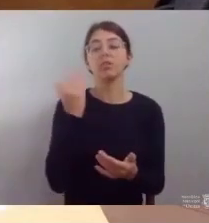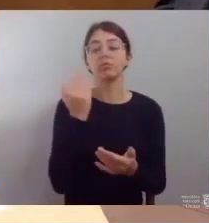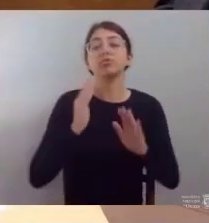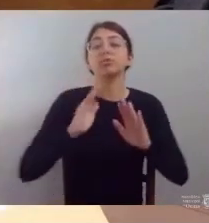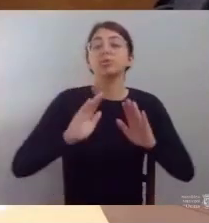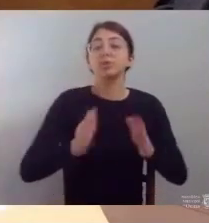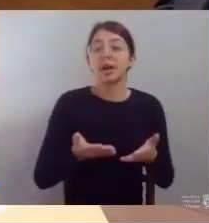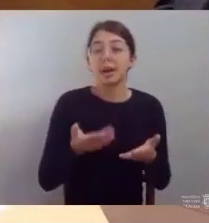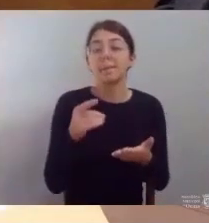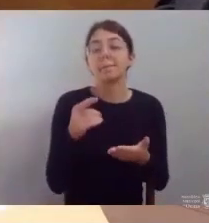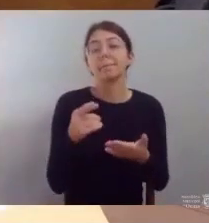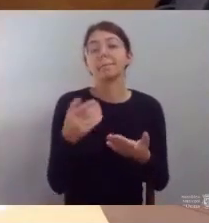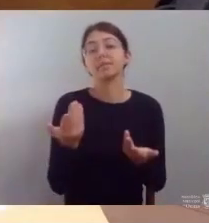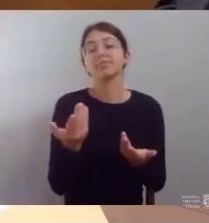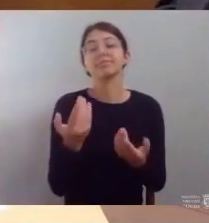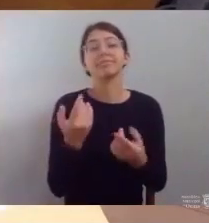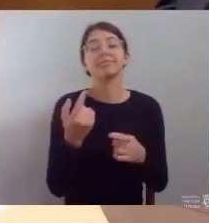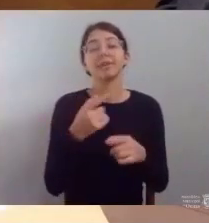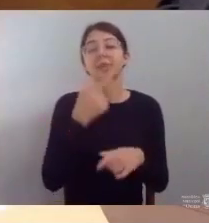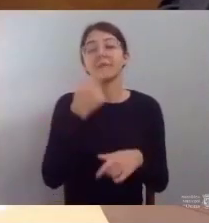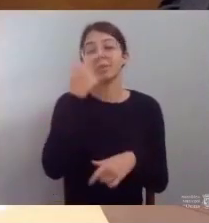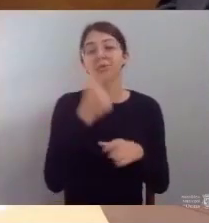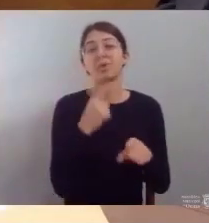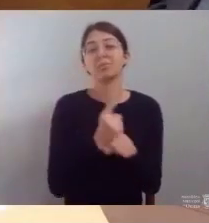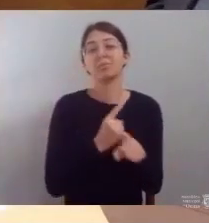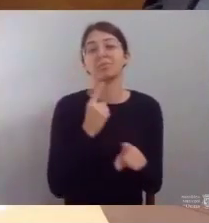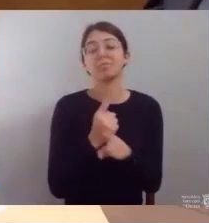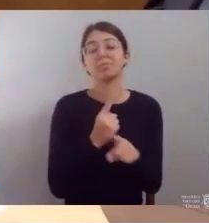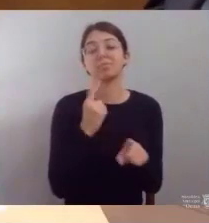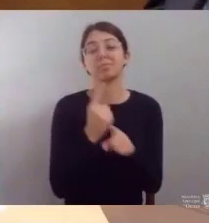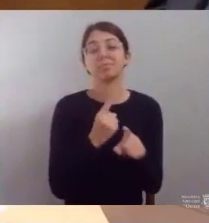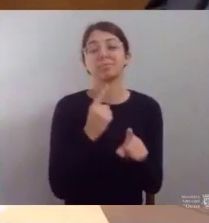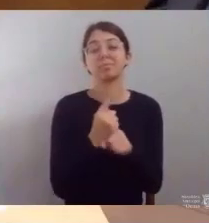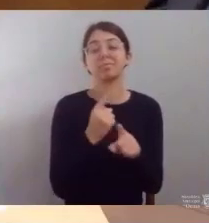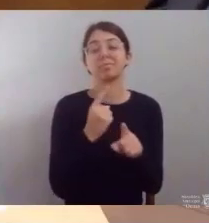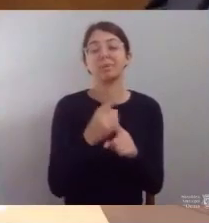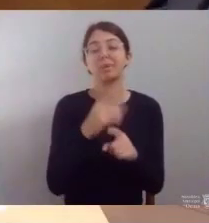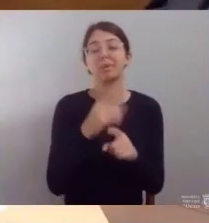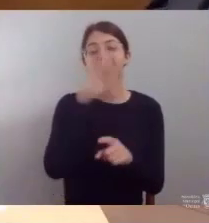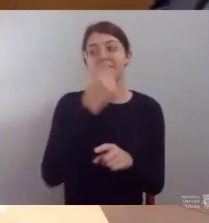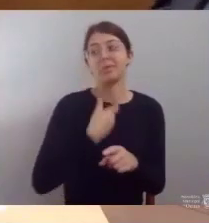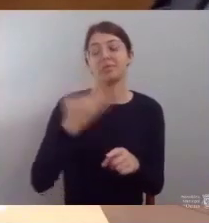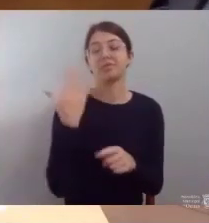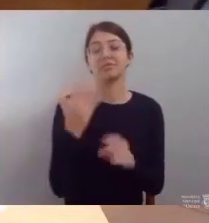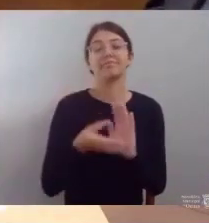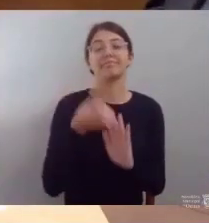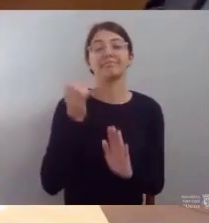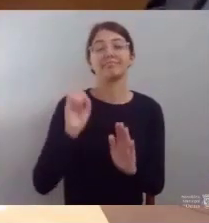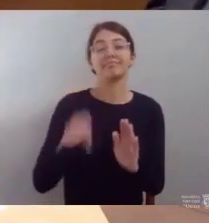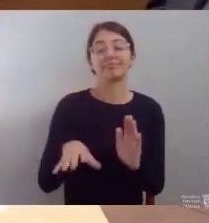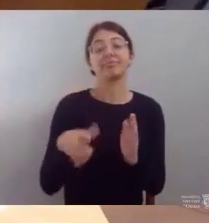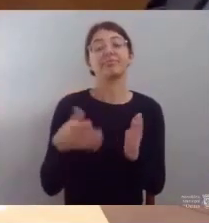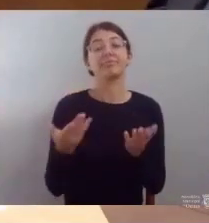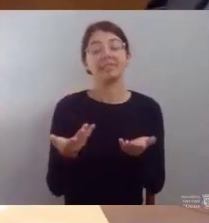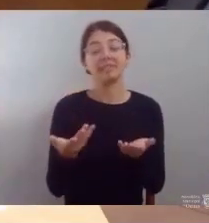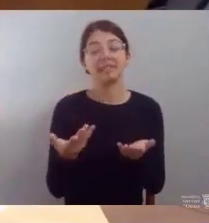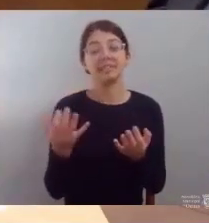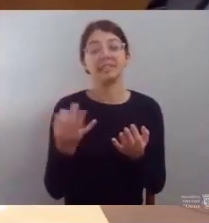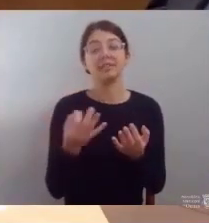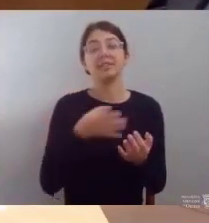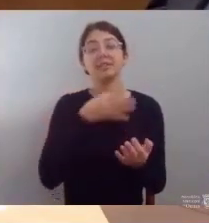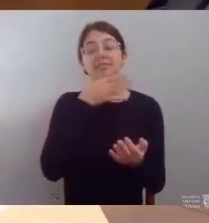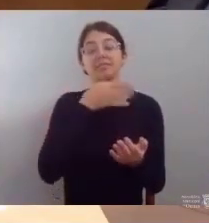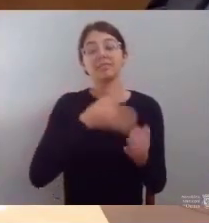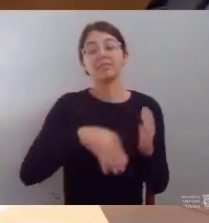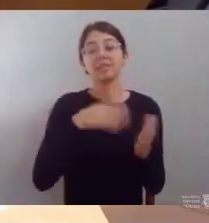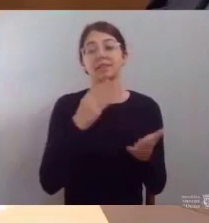do costume anularam os concursos do governo anterior e condenaram a linha de Cascais à situação que ela tem hoje. Muito